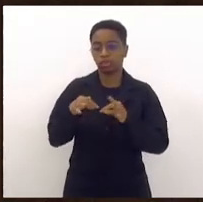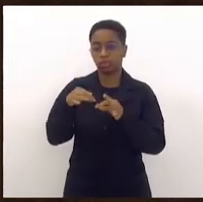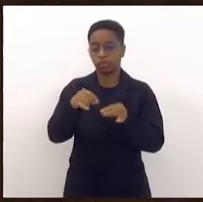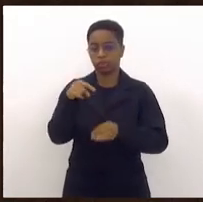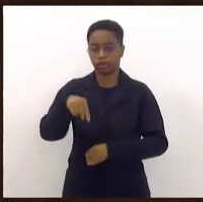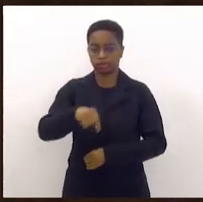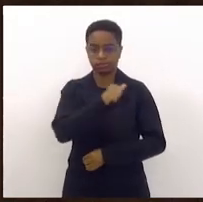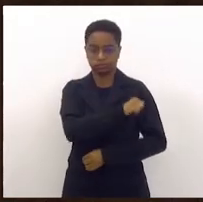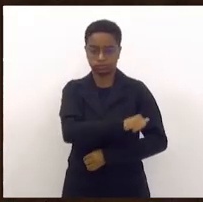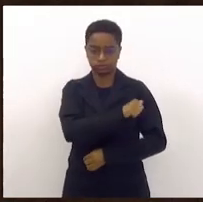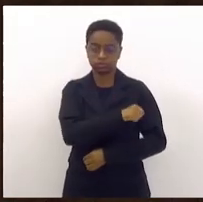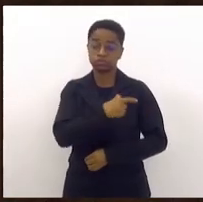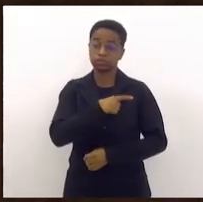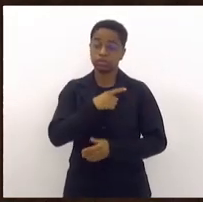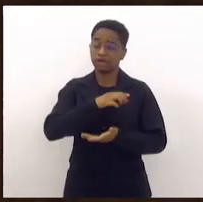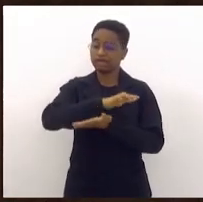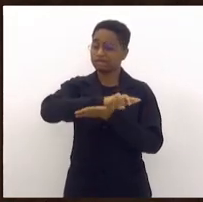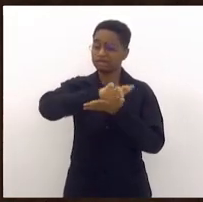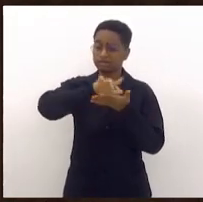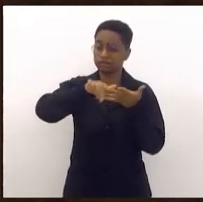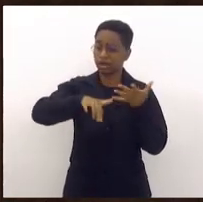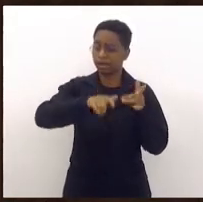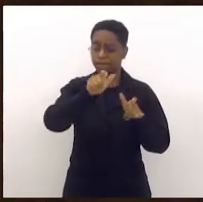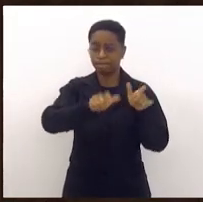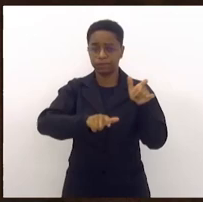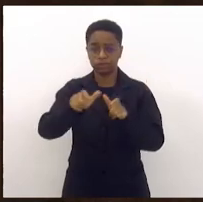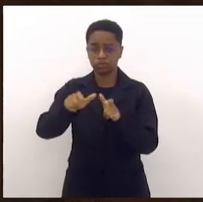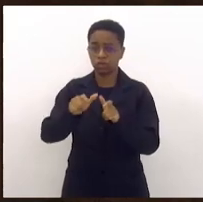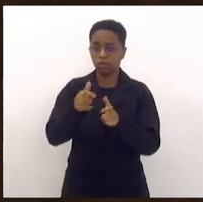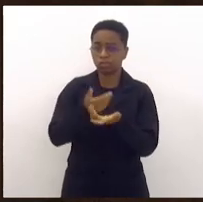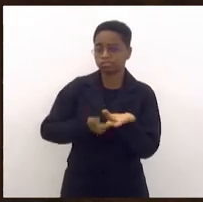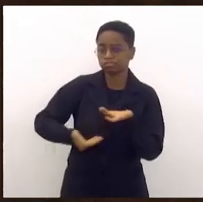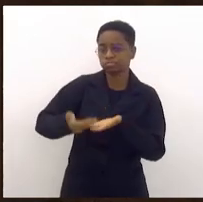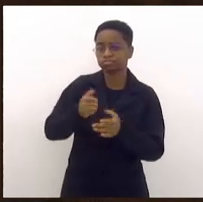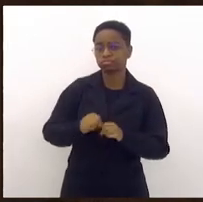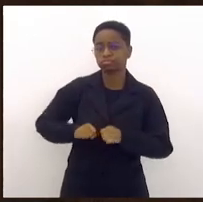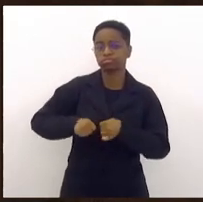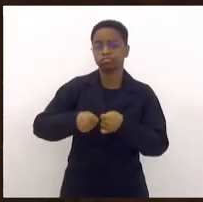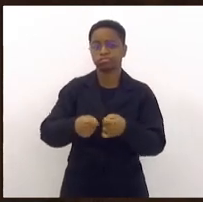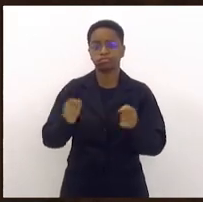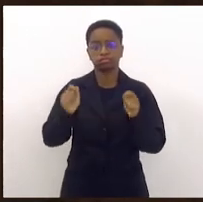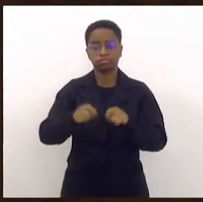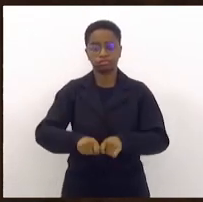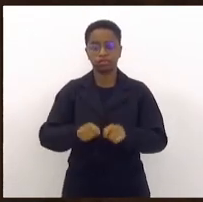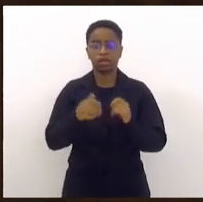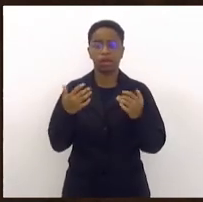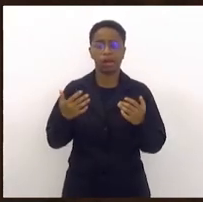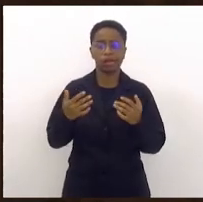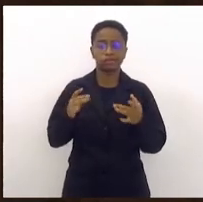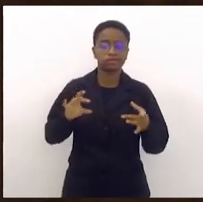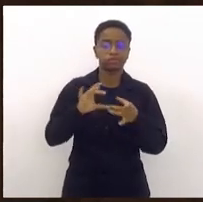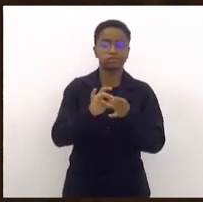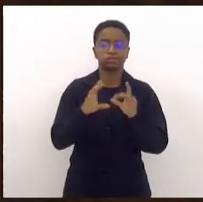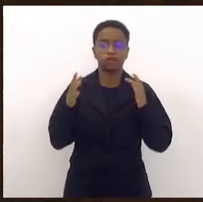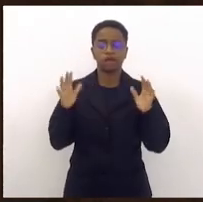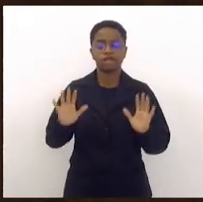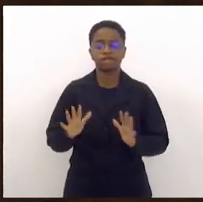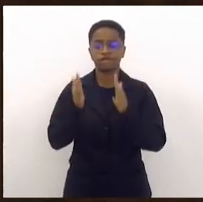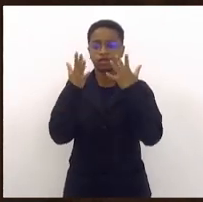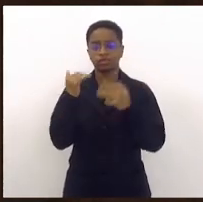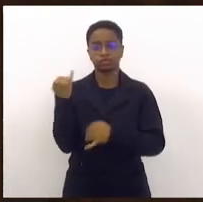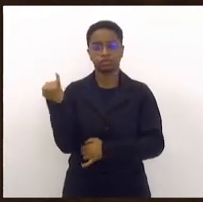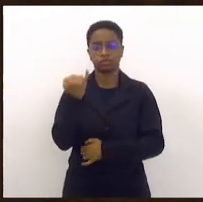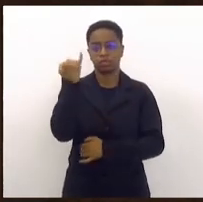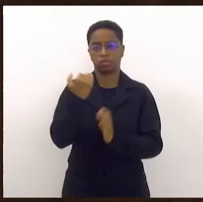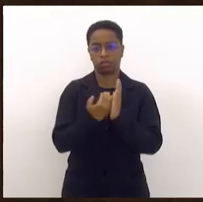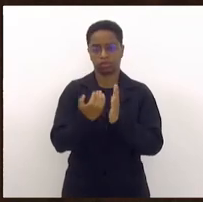Janeiro. Centenas de milhares de pessoas se mobilizam para essa festa cultural e popular que é tão importante.